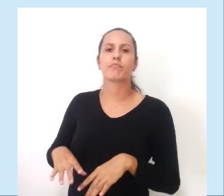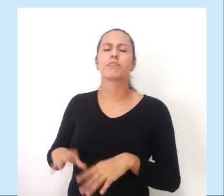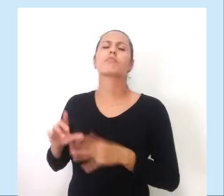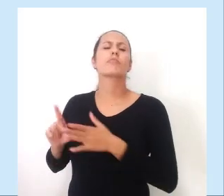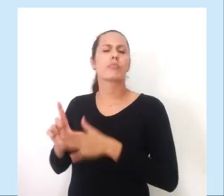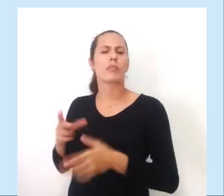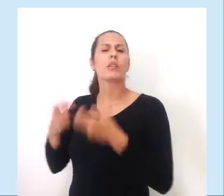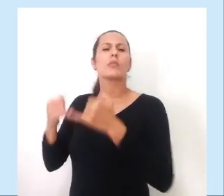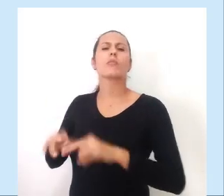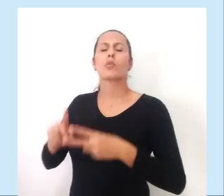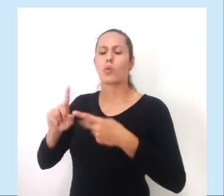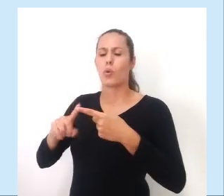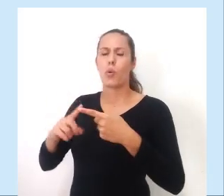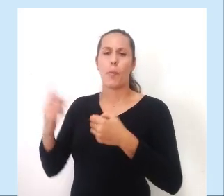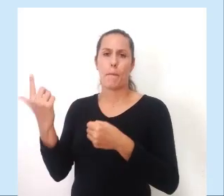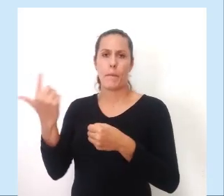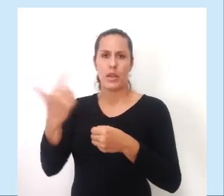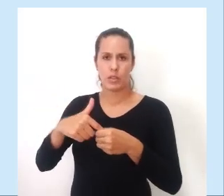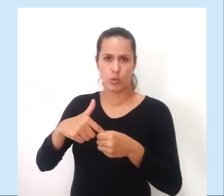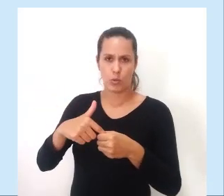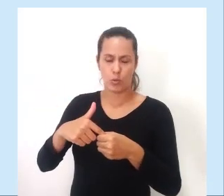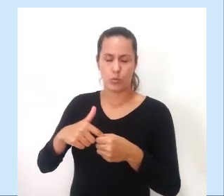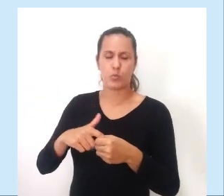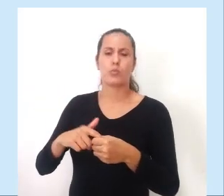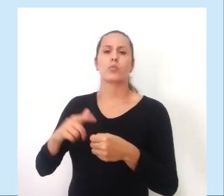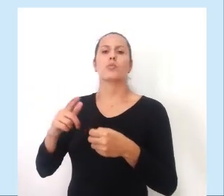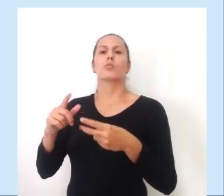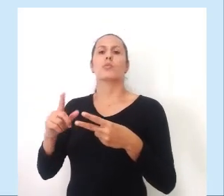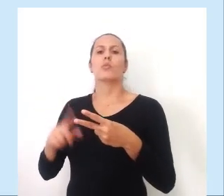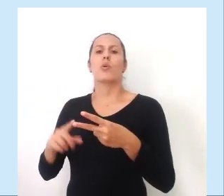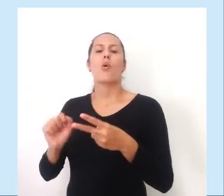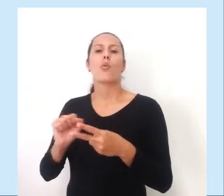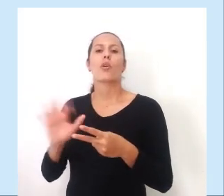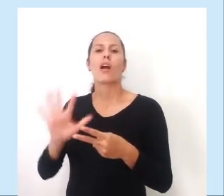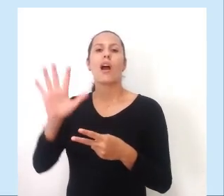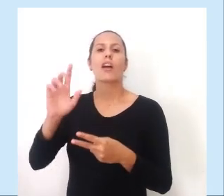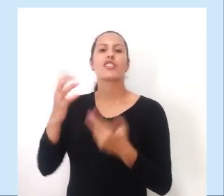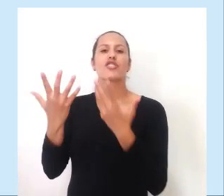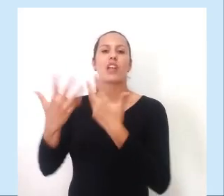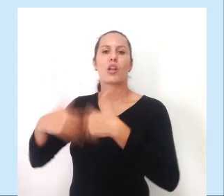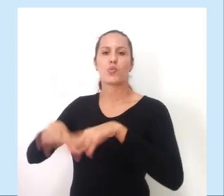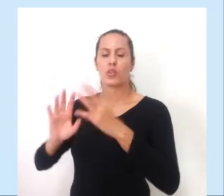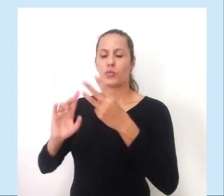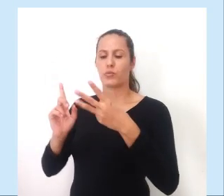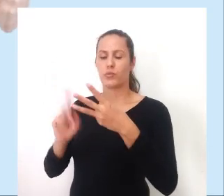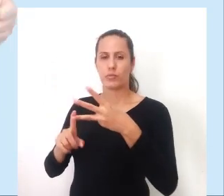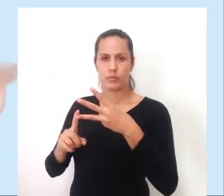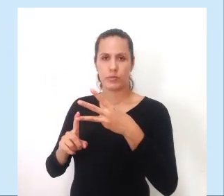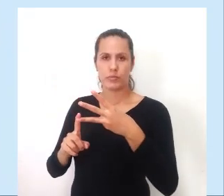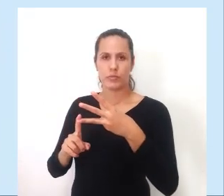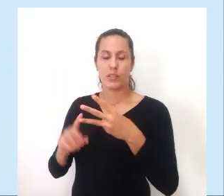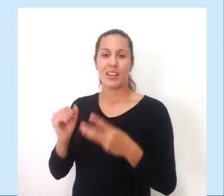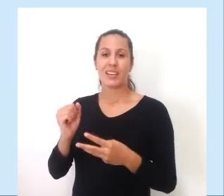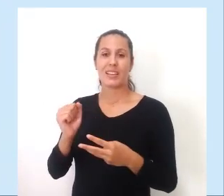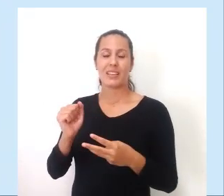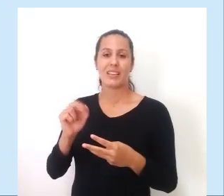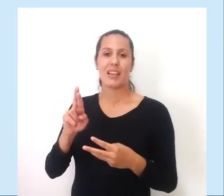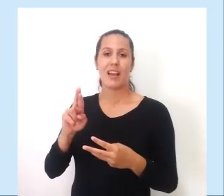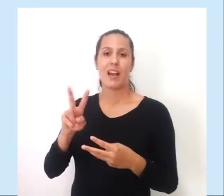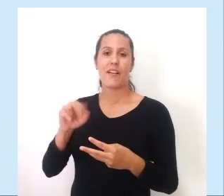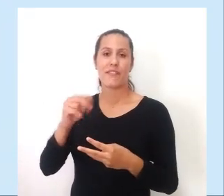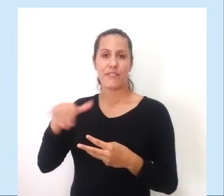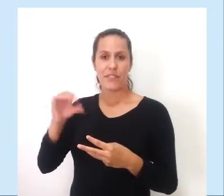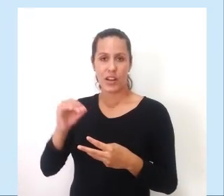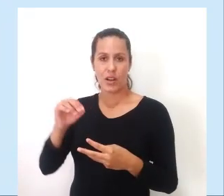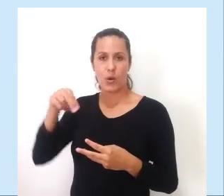Exemplo, a gente já falou sobre o petróleo, falamos sobre o gás natural e estamos falando